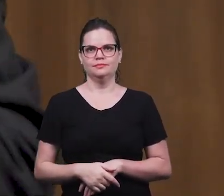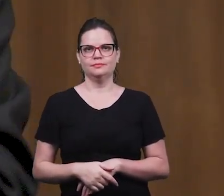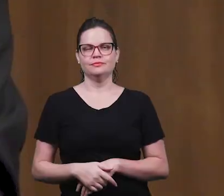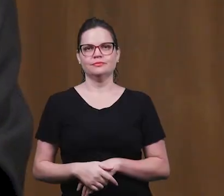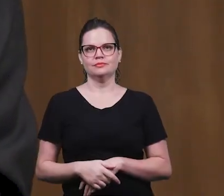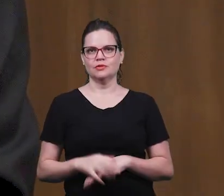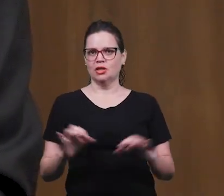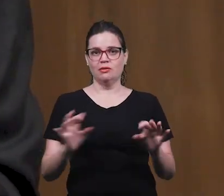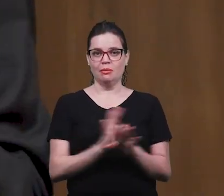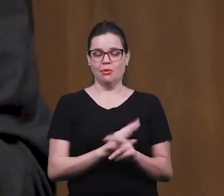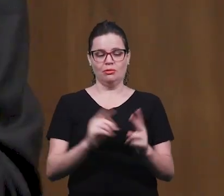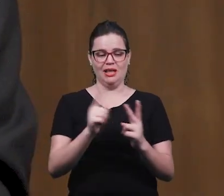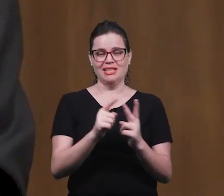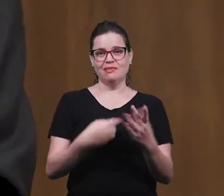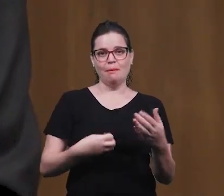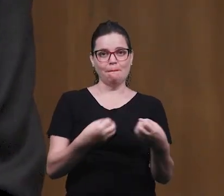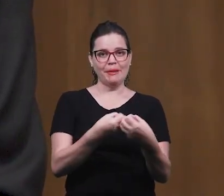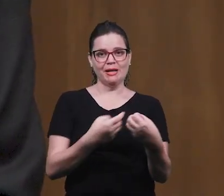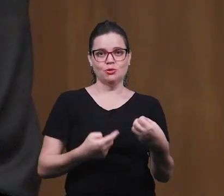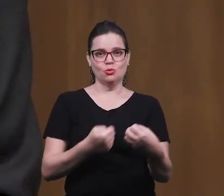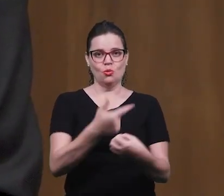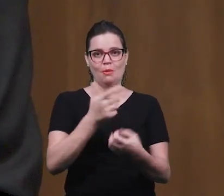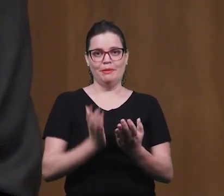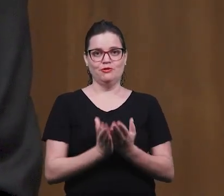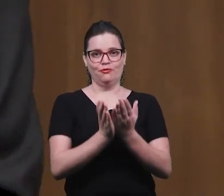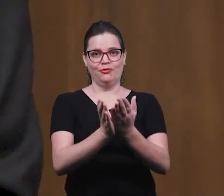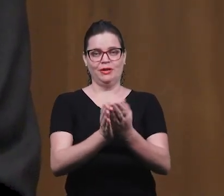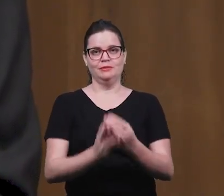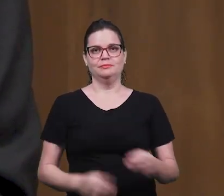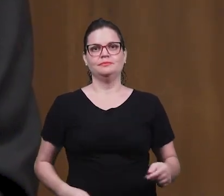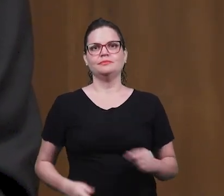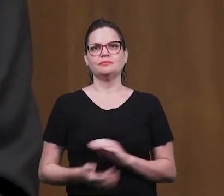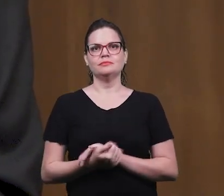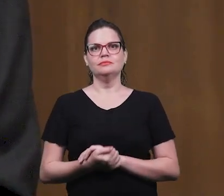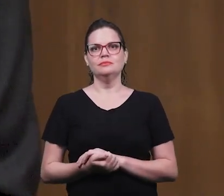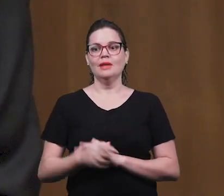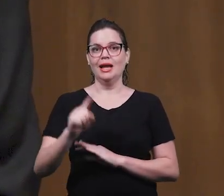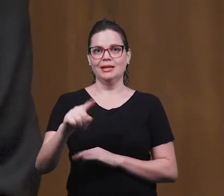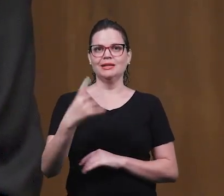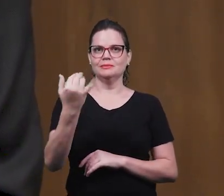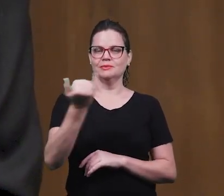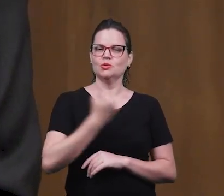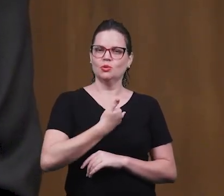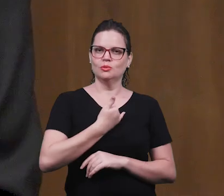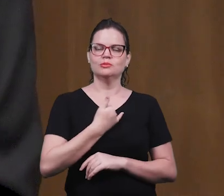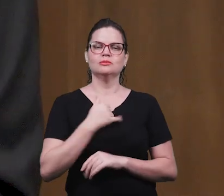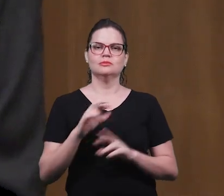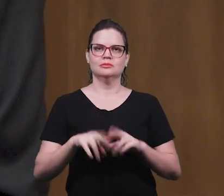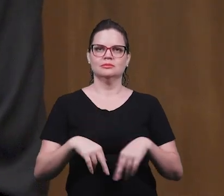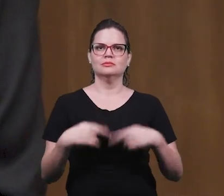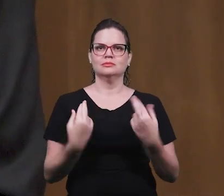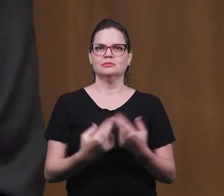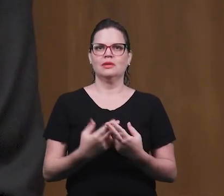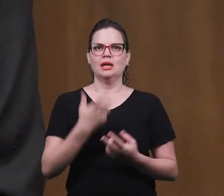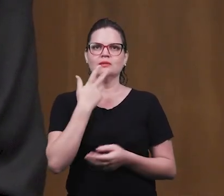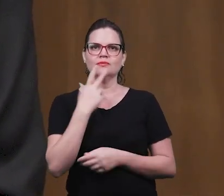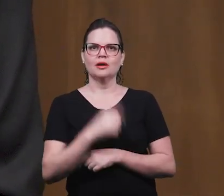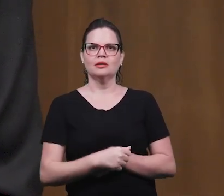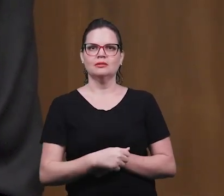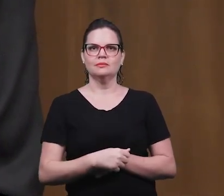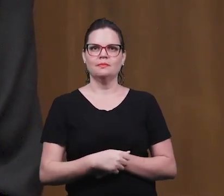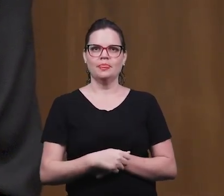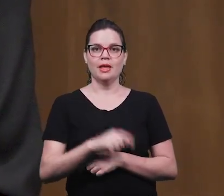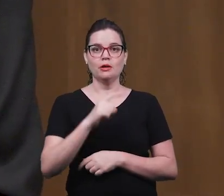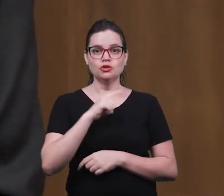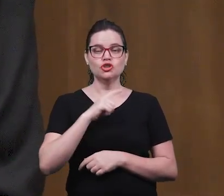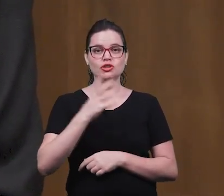colega saiu, essa era a vaga. Aí ele, no meio da viagem, ele me procurou, numa reunião dessa, ele falou assim,